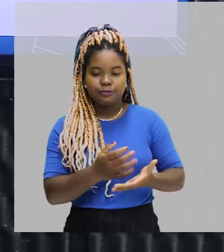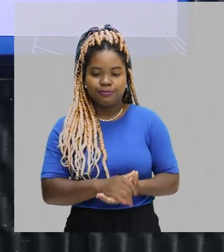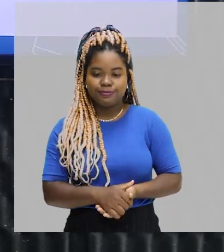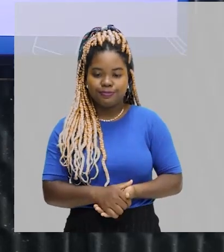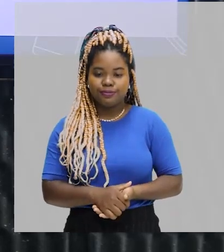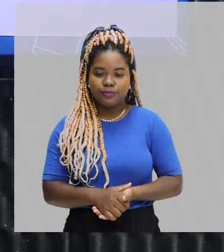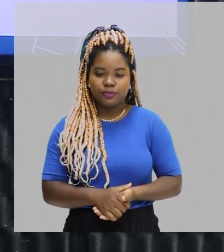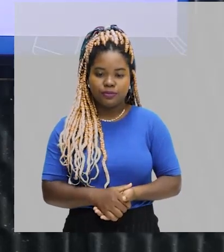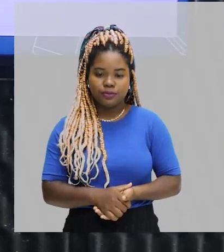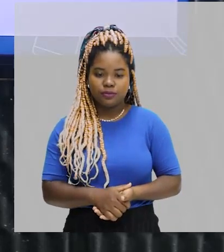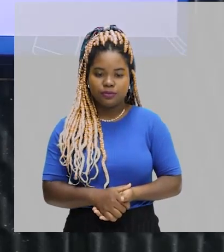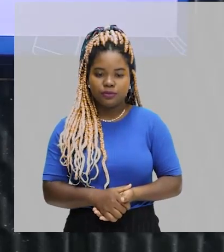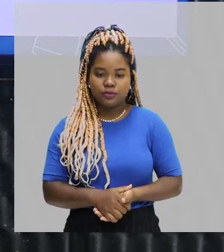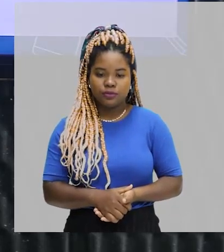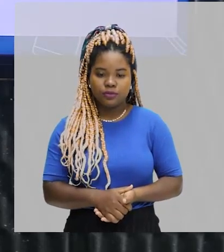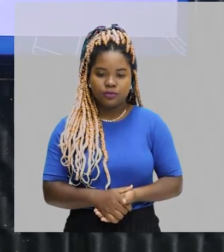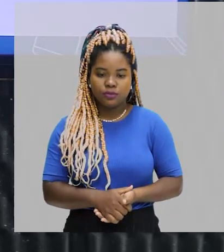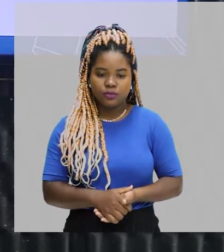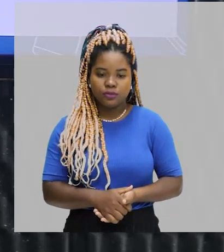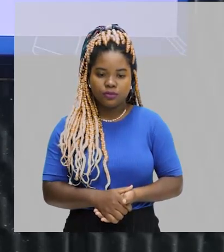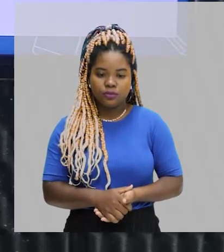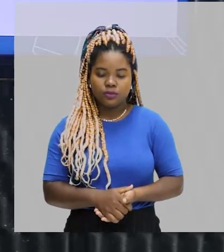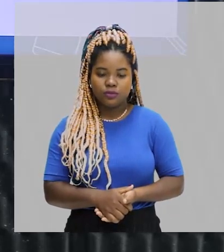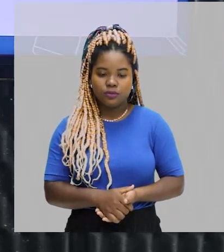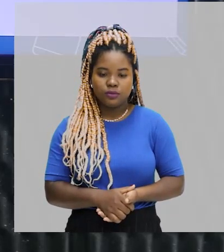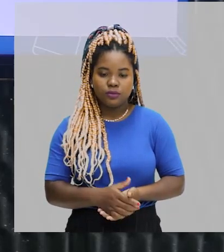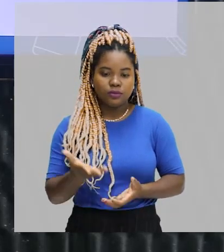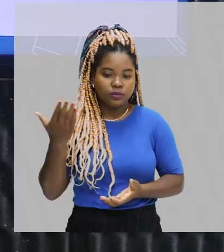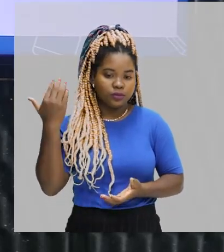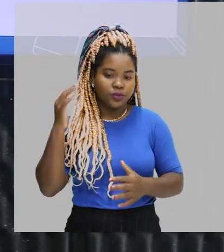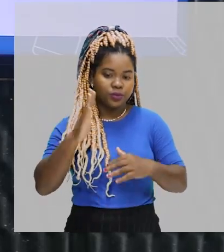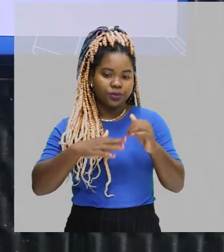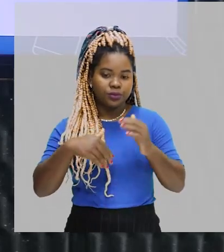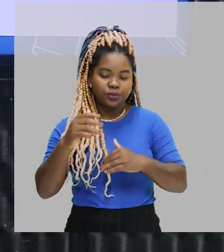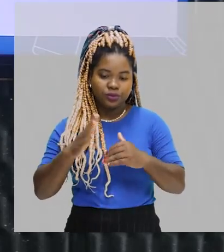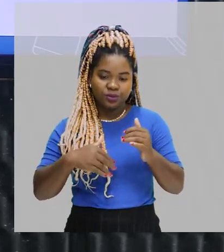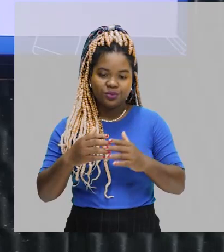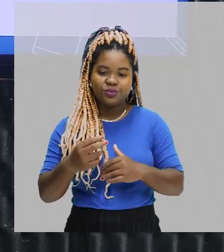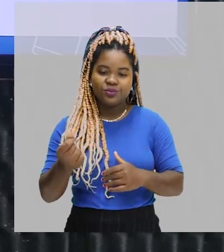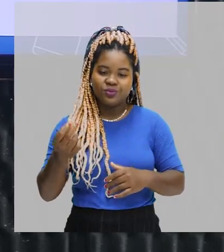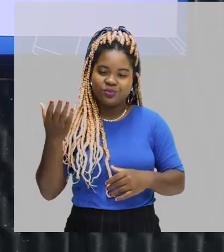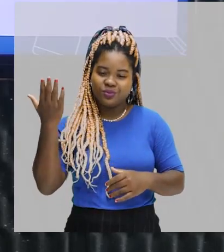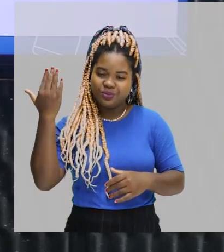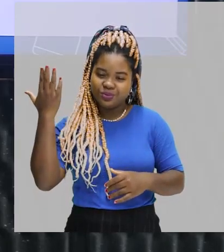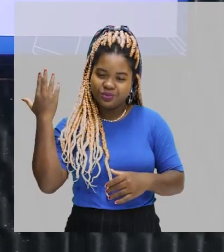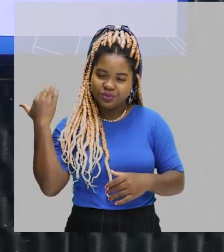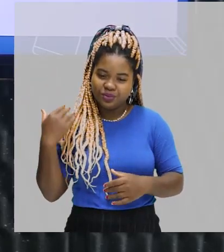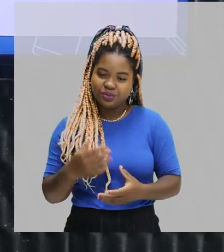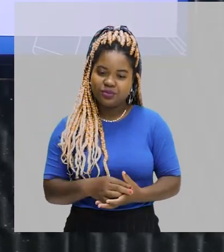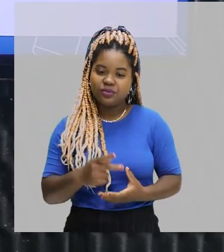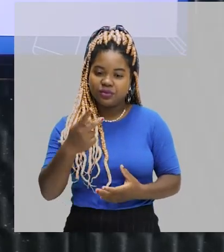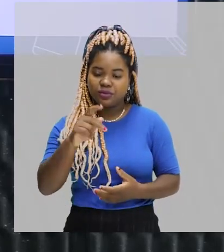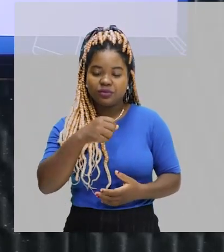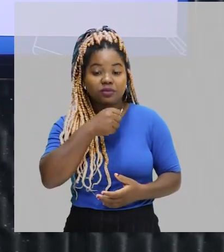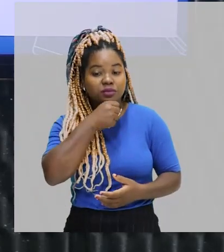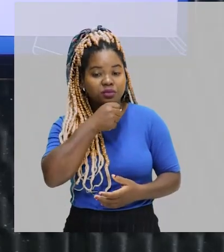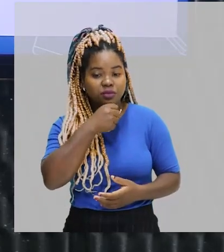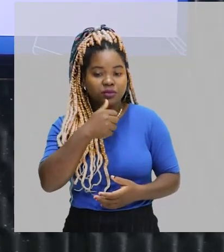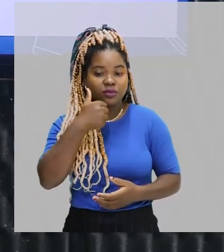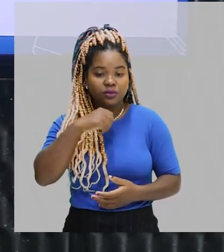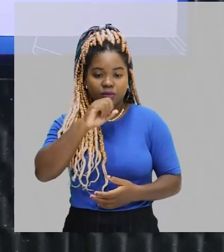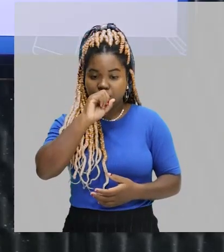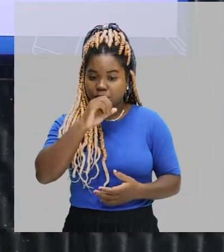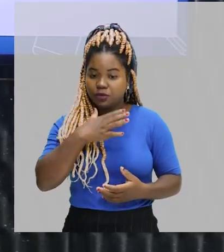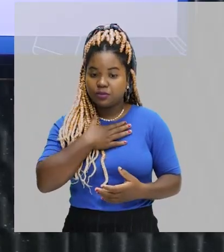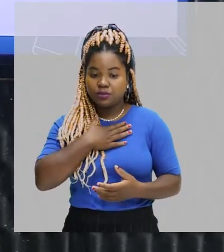Então, datilógrafo era uma profissão aí do tempo da minha mãe, do tempo da tua avó. Hoje